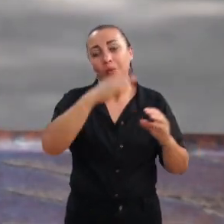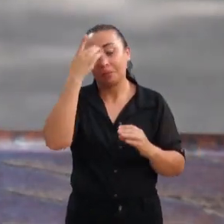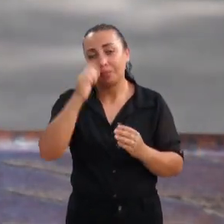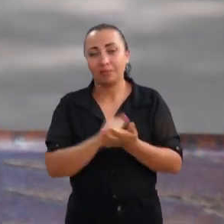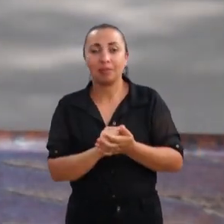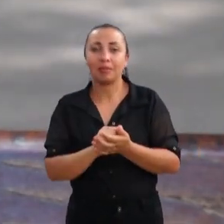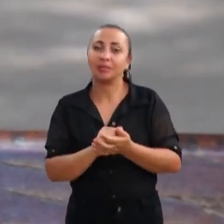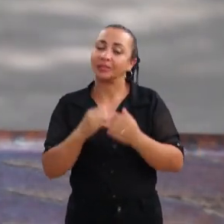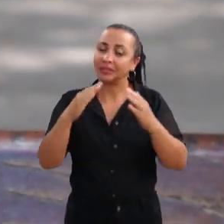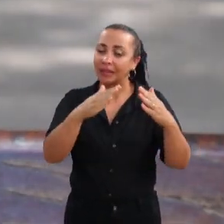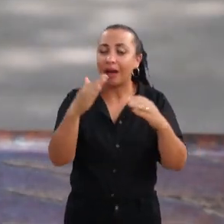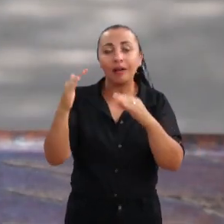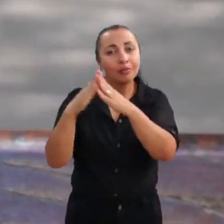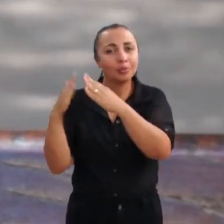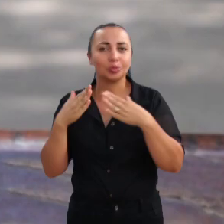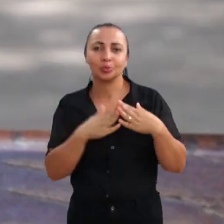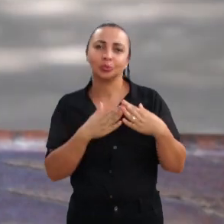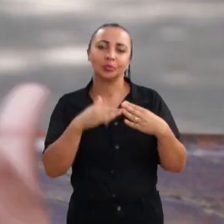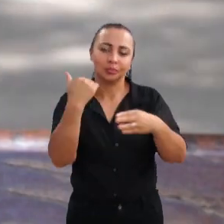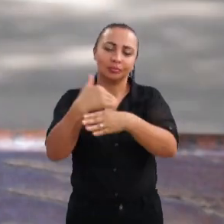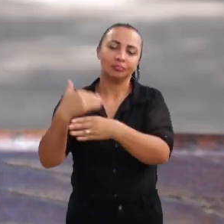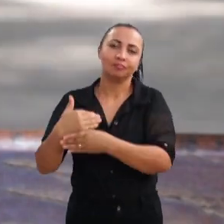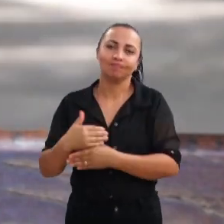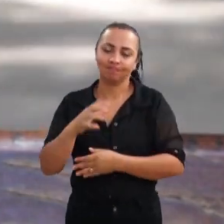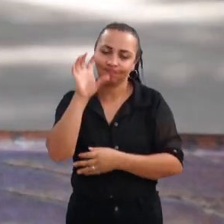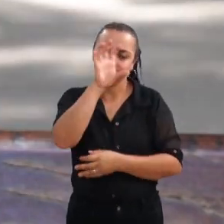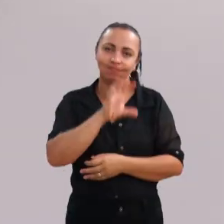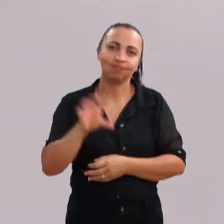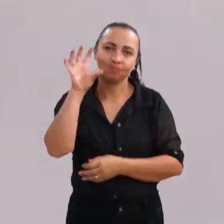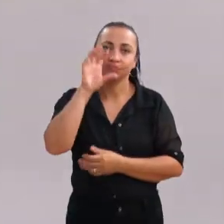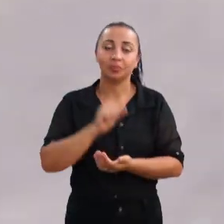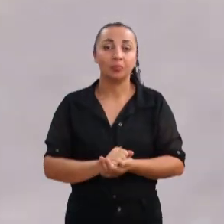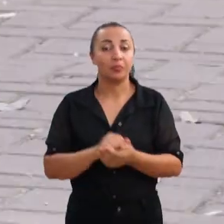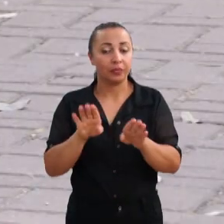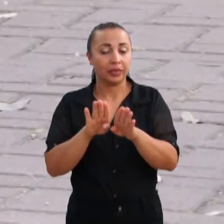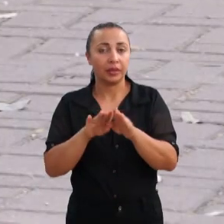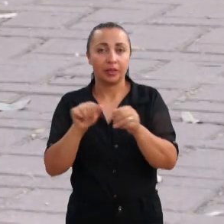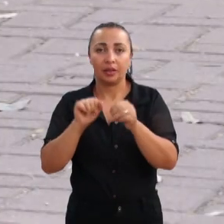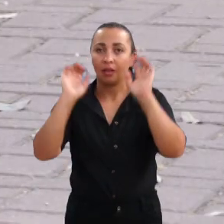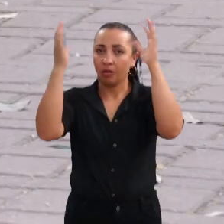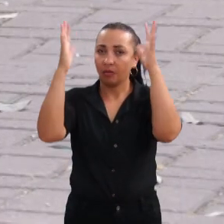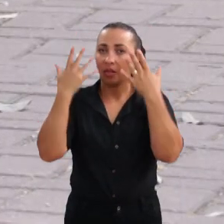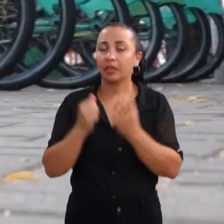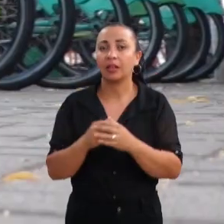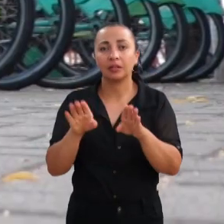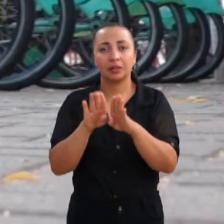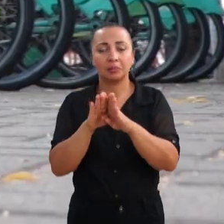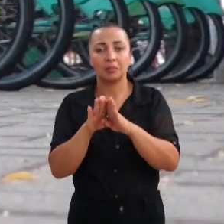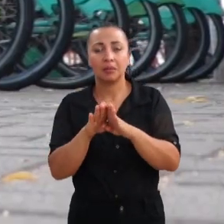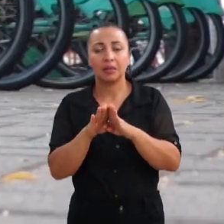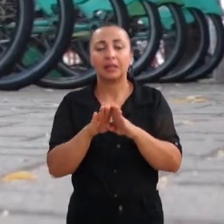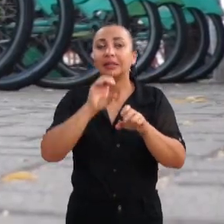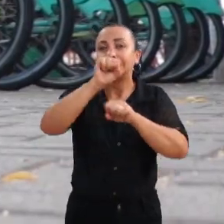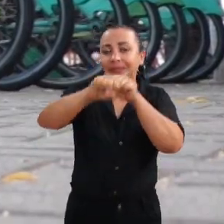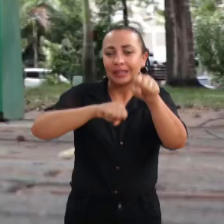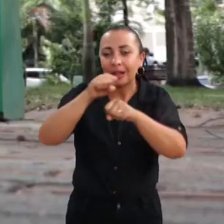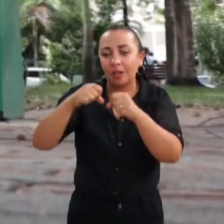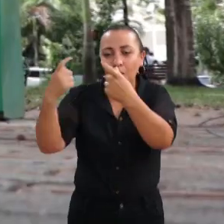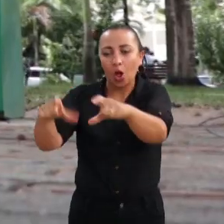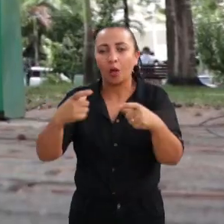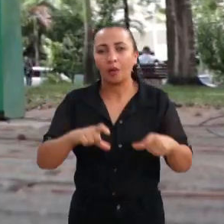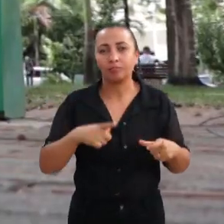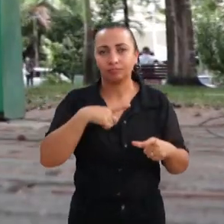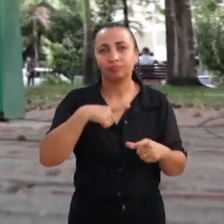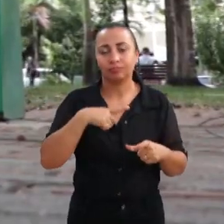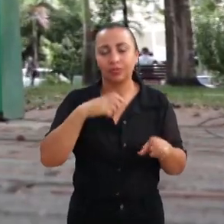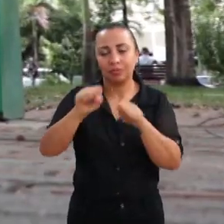pior é em termos de infraestrutura naquela região. A gente também fez uma análise das estações do bicicletar.